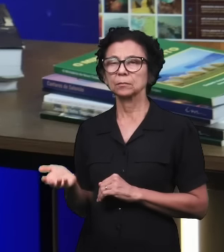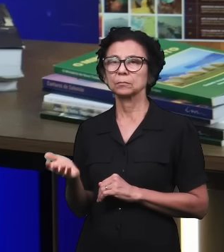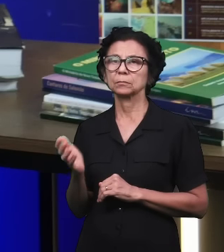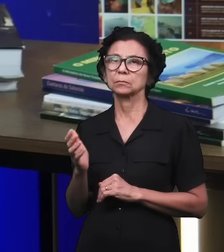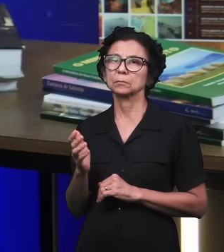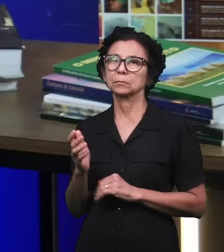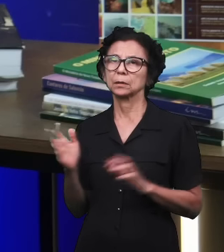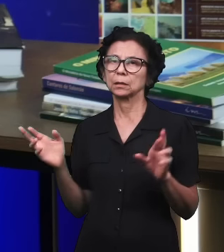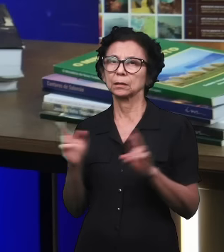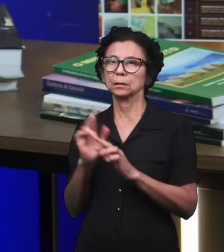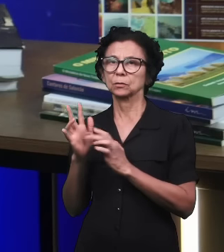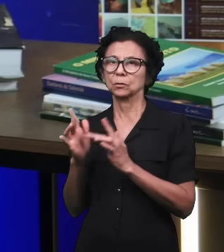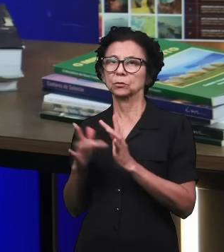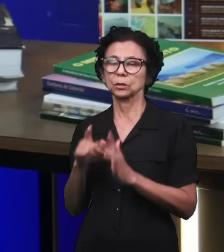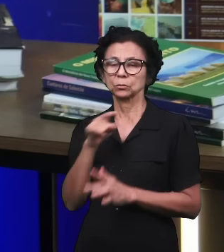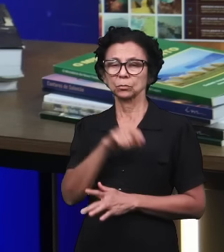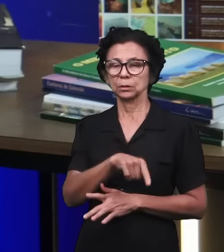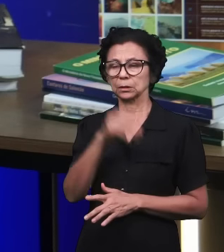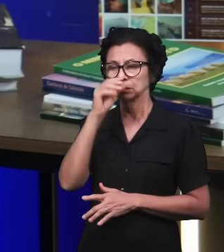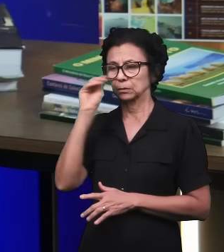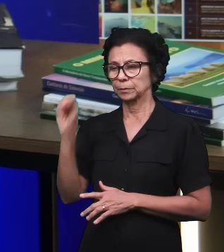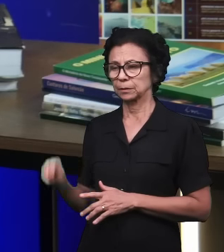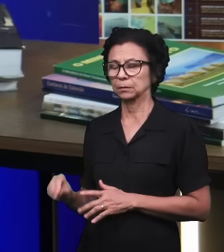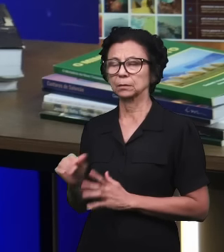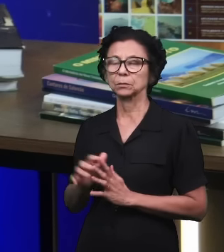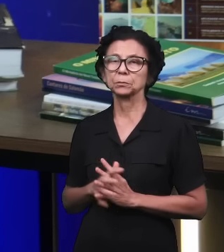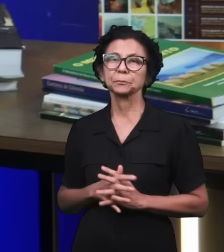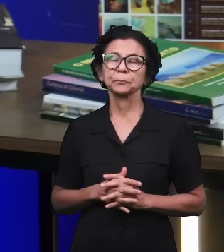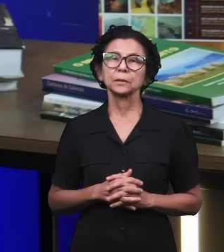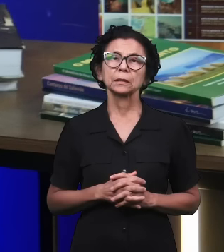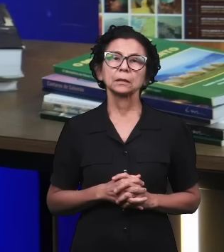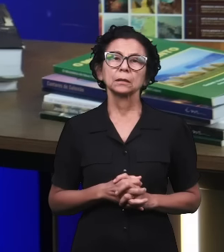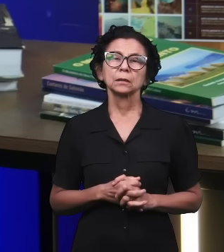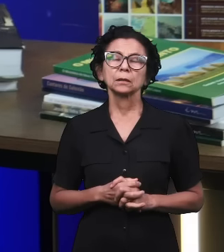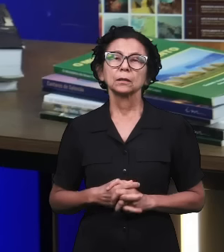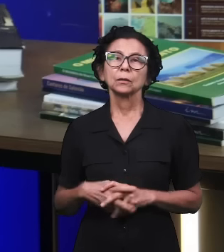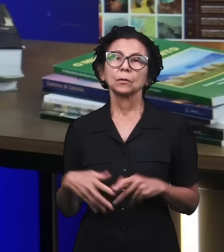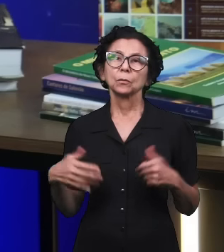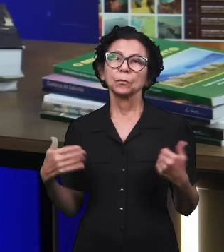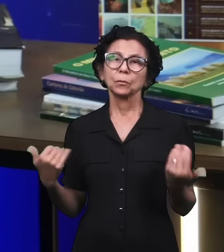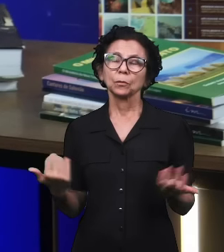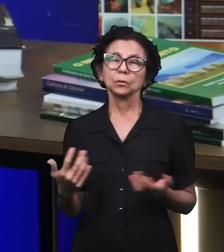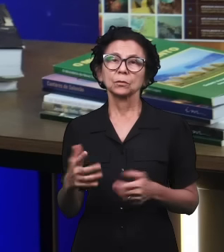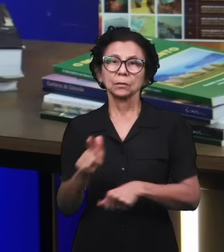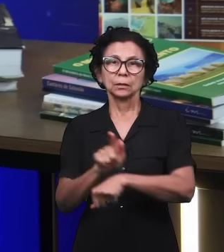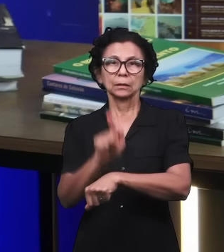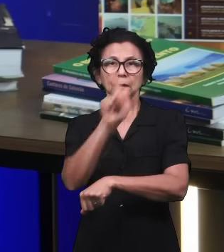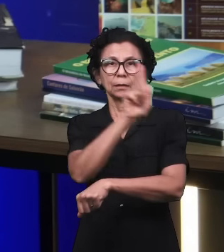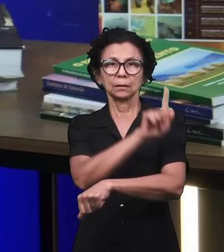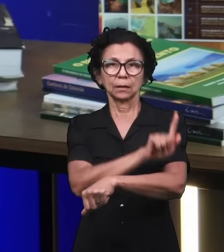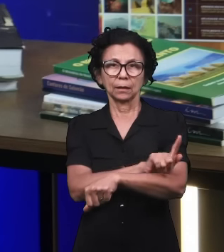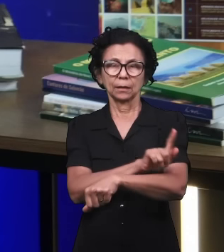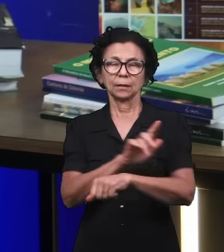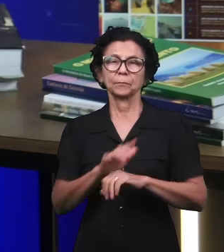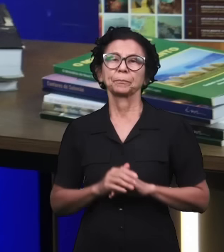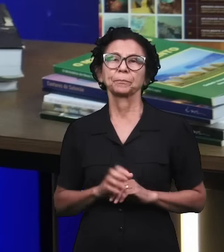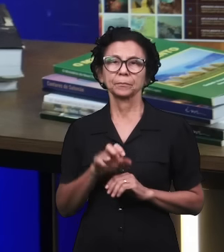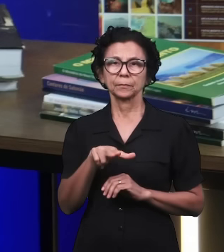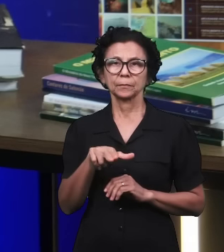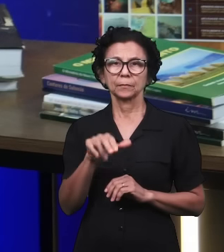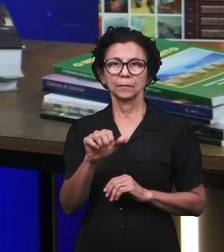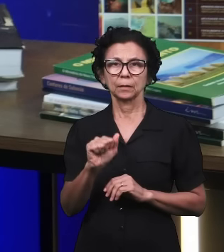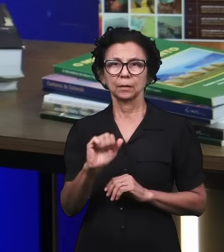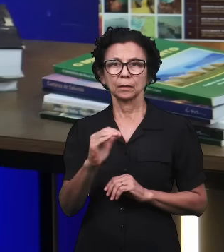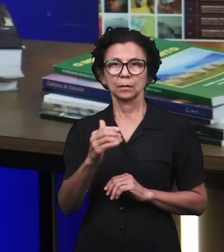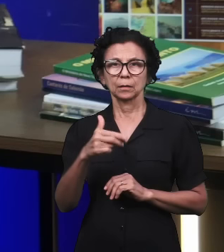algumas coisas. E o nosso episódio hoje é a Galiléia das Nações. Até mostrando profeticamente aqui